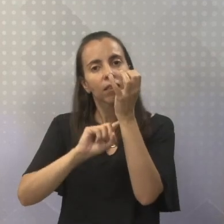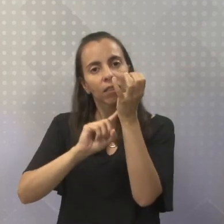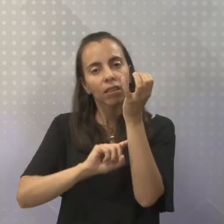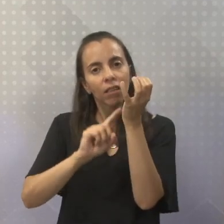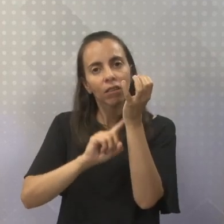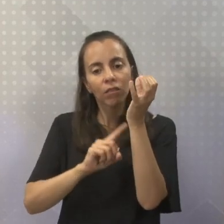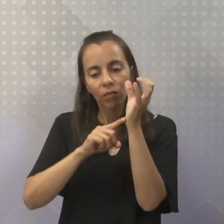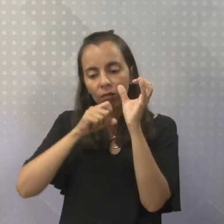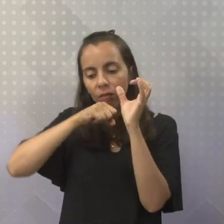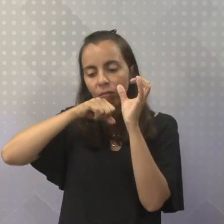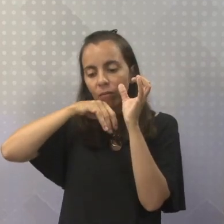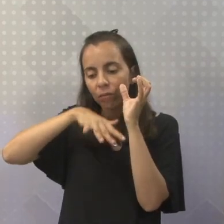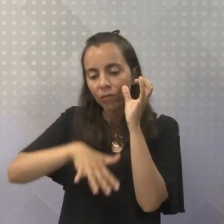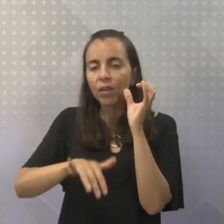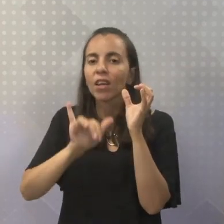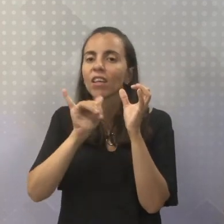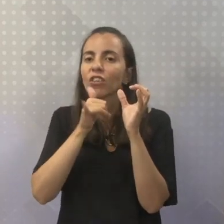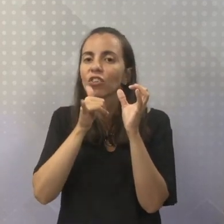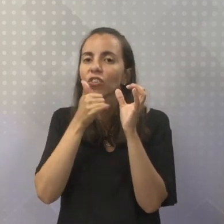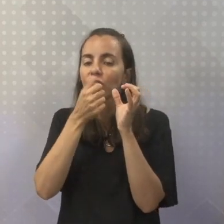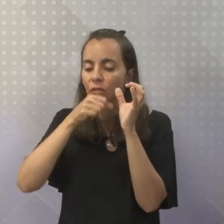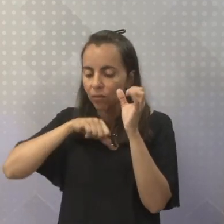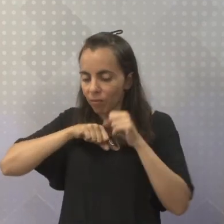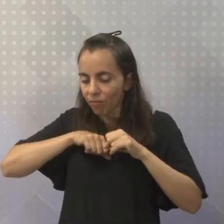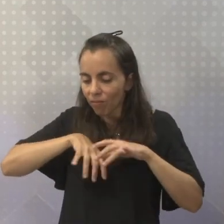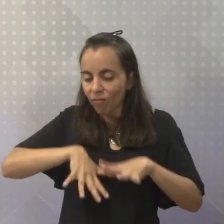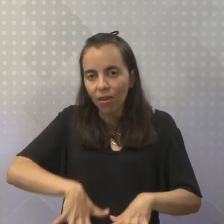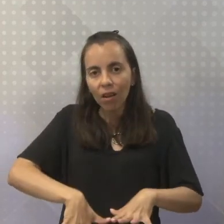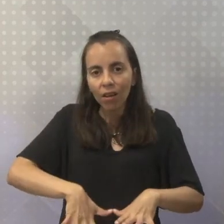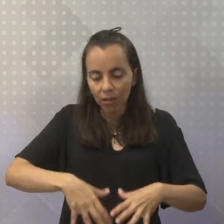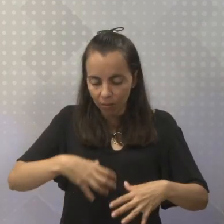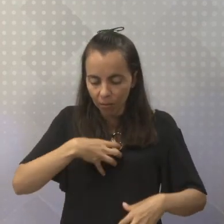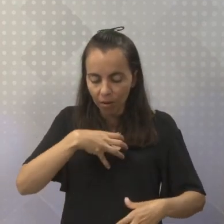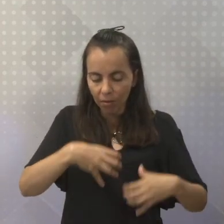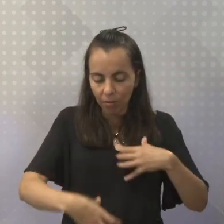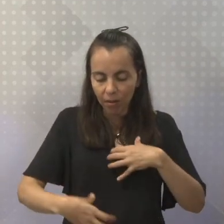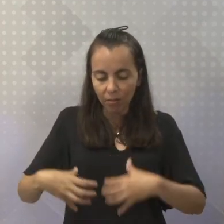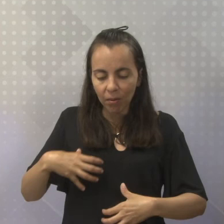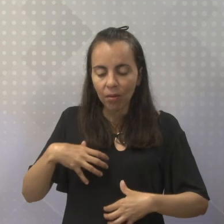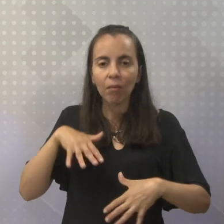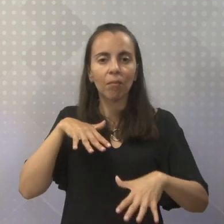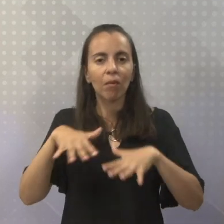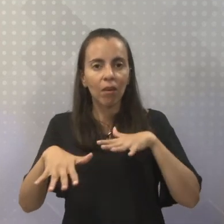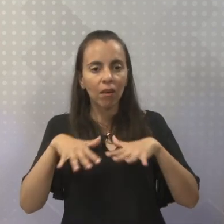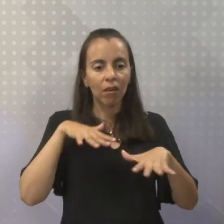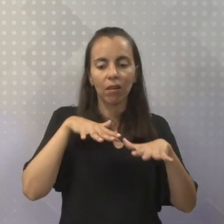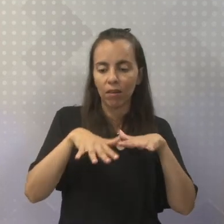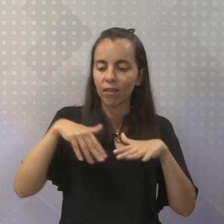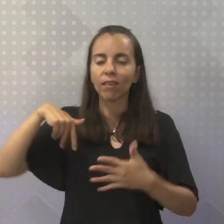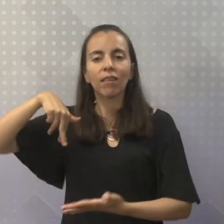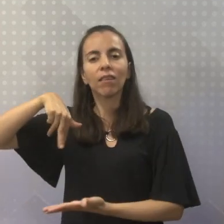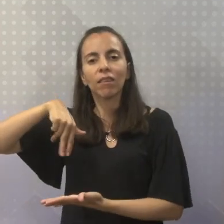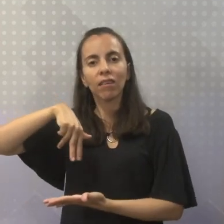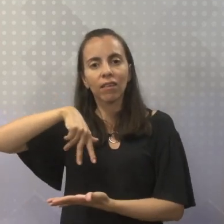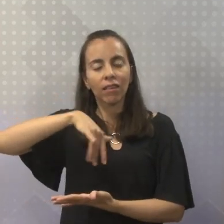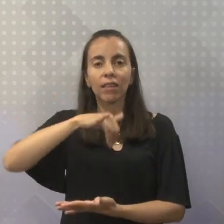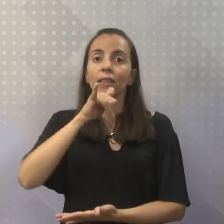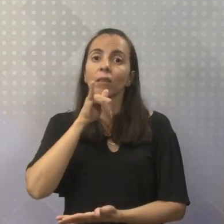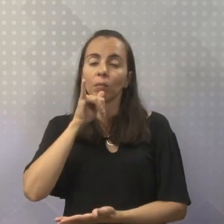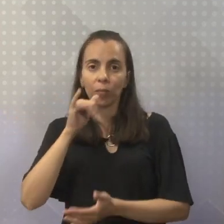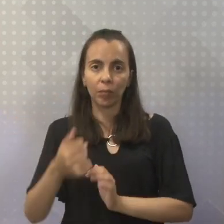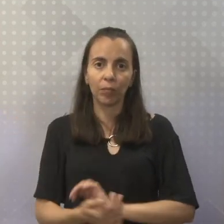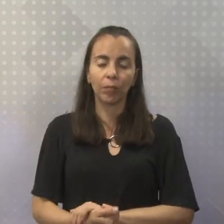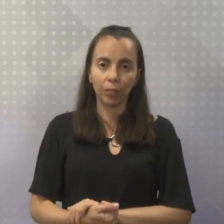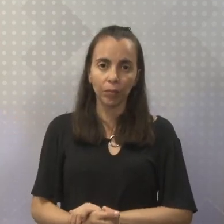impulsos elétricos aos órgãos, promovendo a nossa movimentação, a nossa locomoção. Por exemplo,